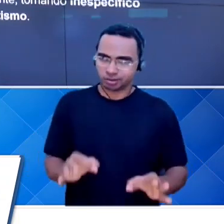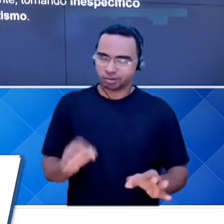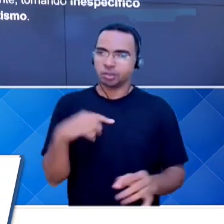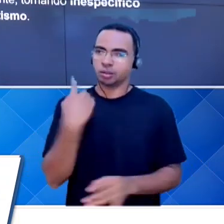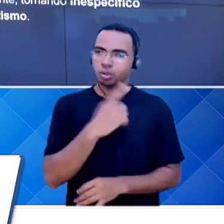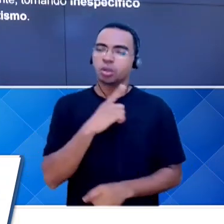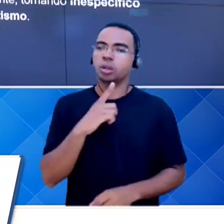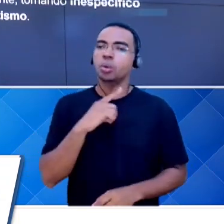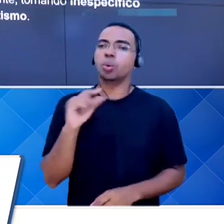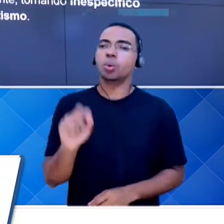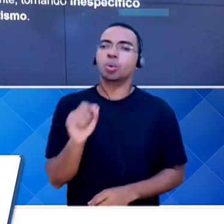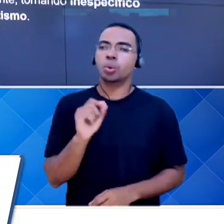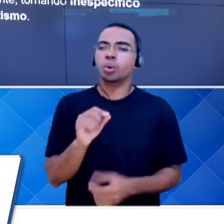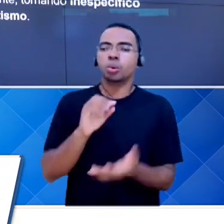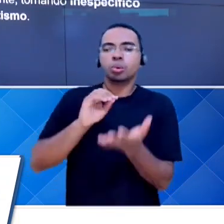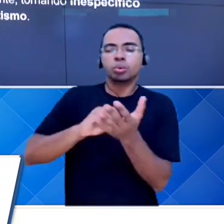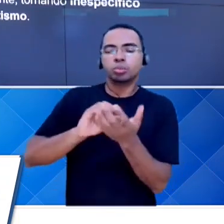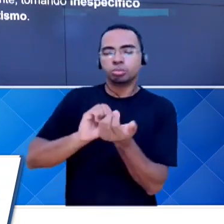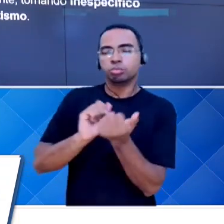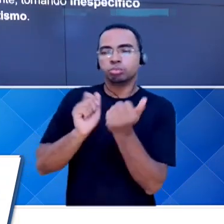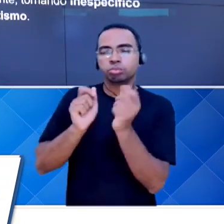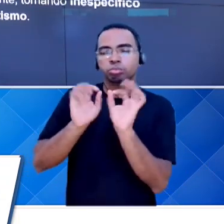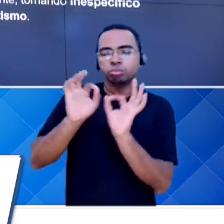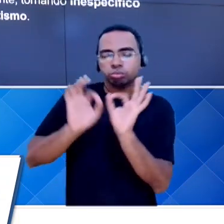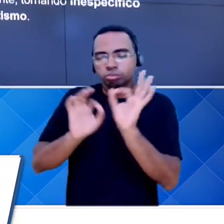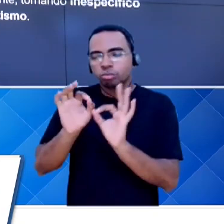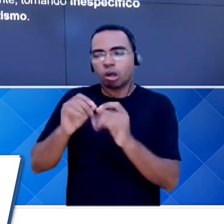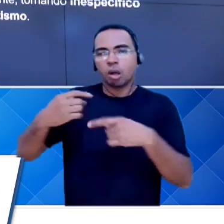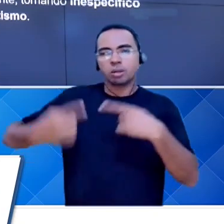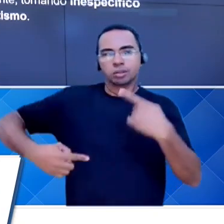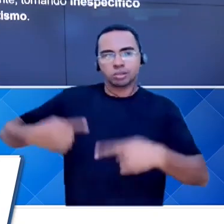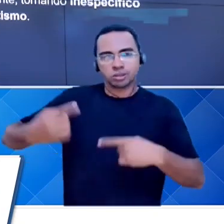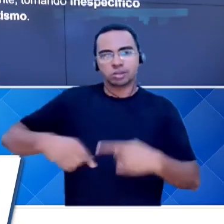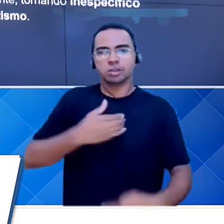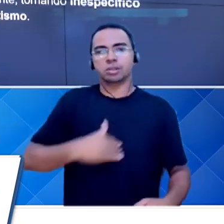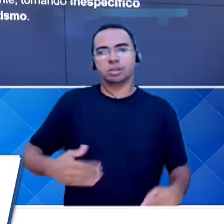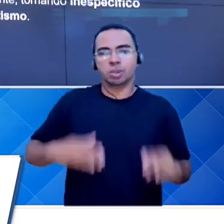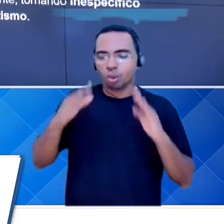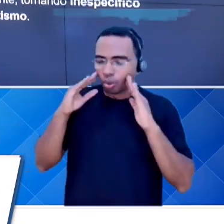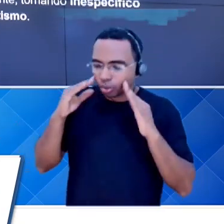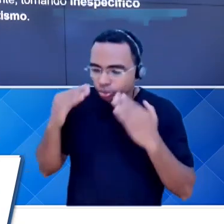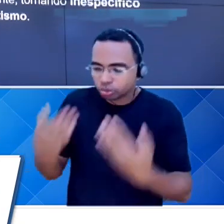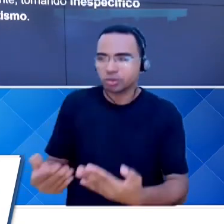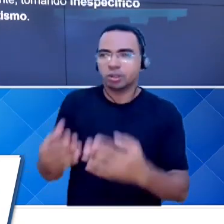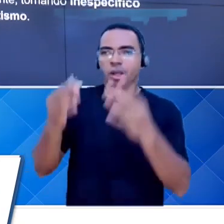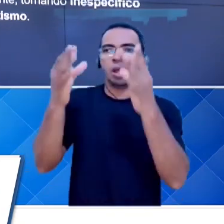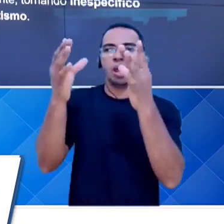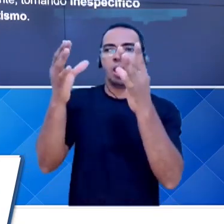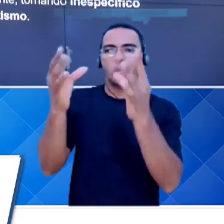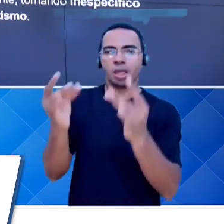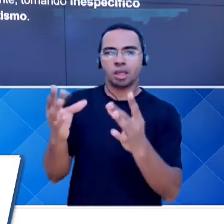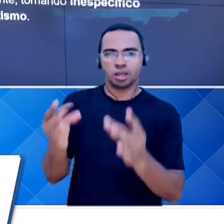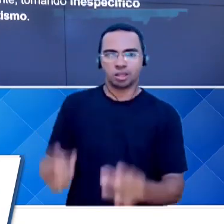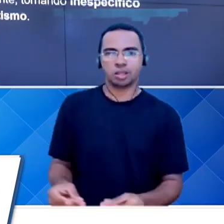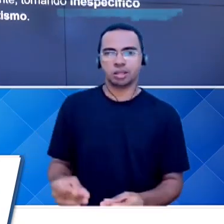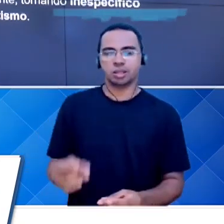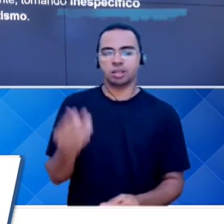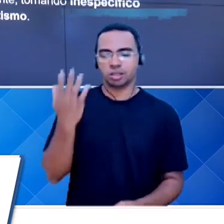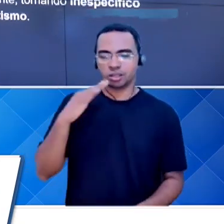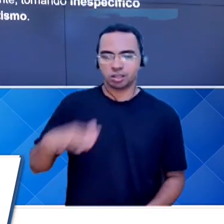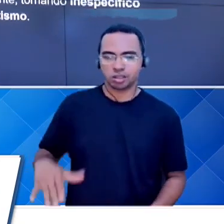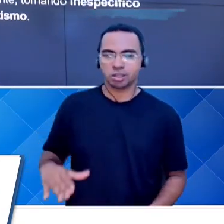uma inadequação das políticas públicas direcionadas especificamente para as crianças com